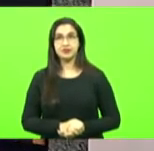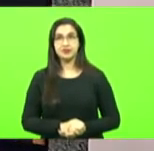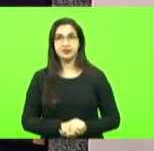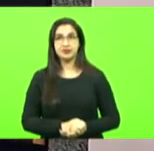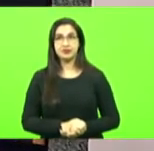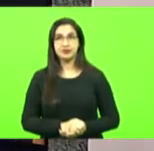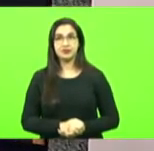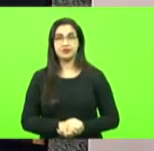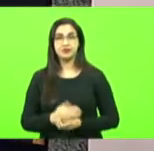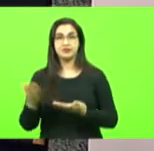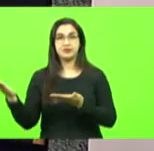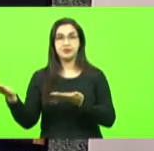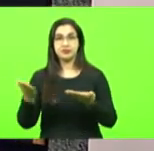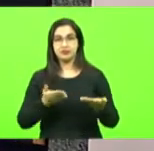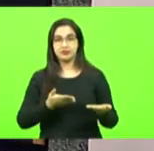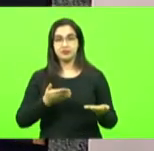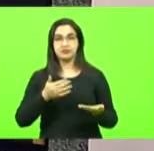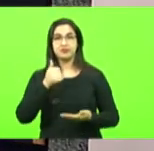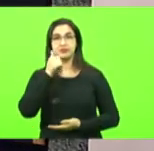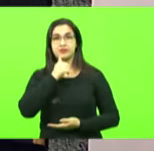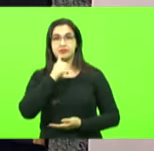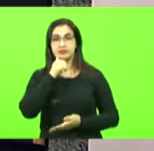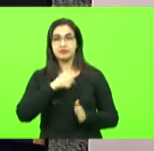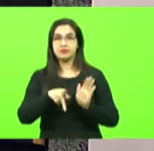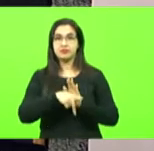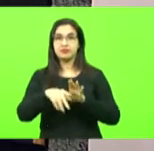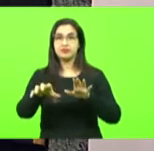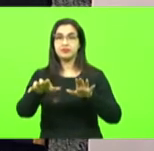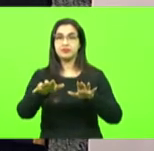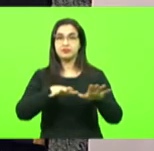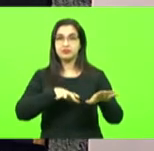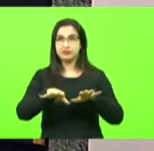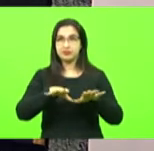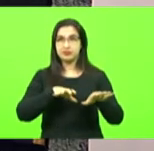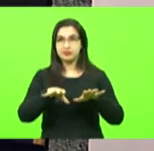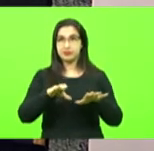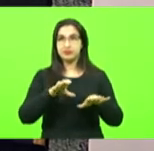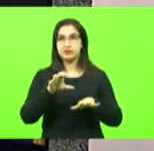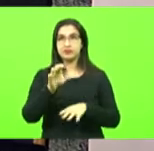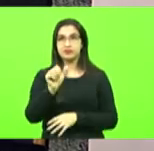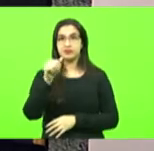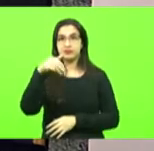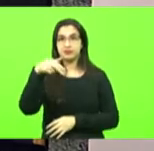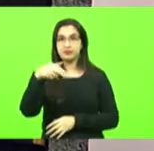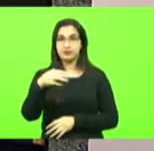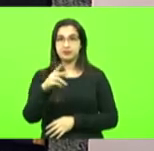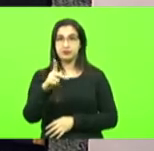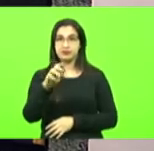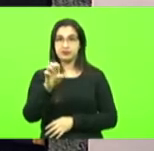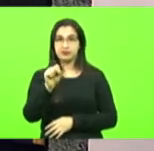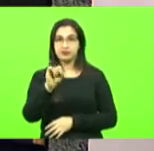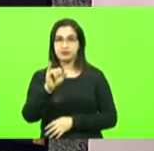Convidamos a senhora, membro do Movimento de Mulheres Camponesas, vinculadas à Via Campesina, Adriane Canan.